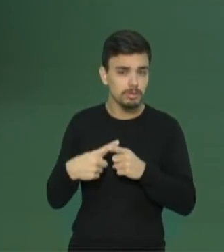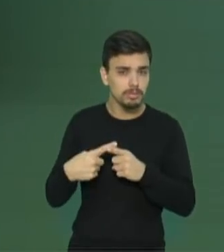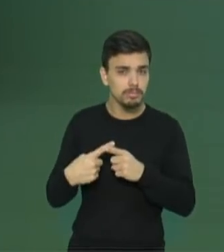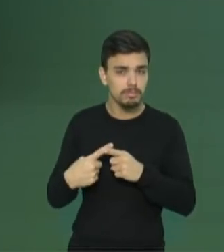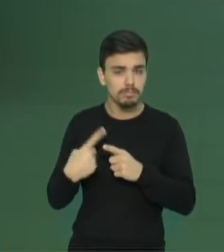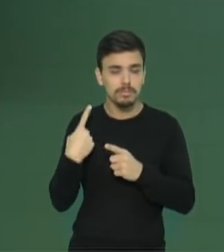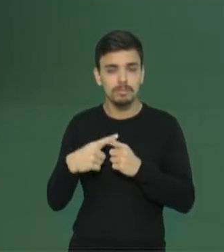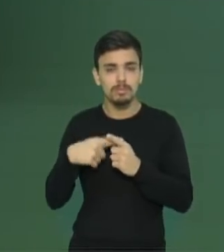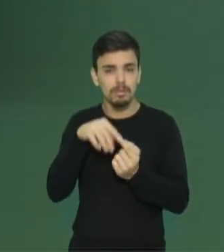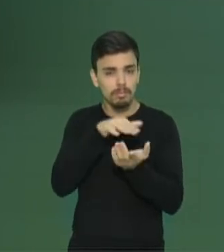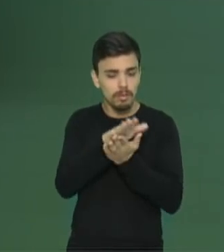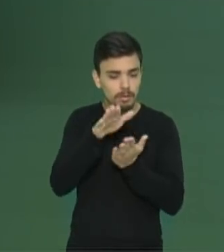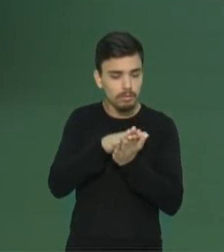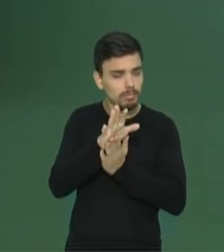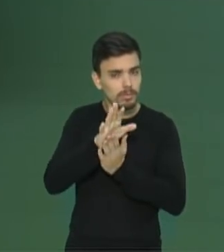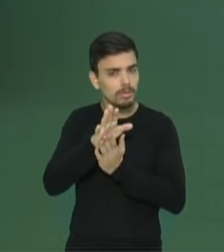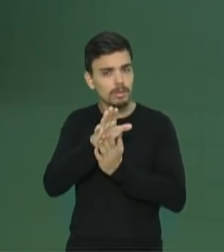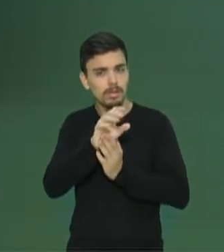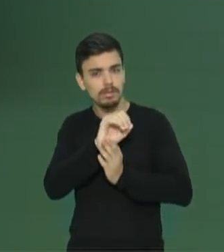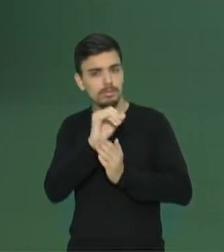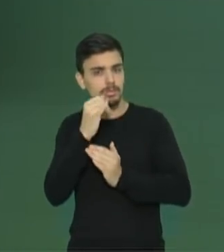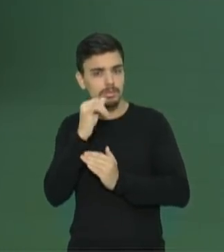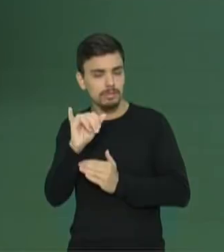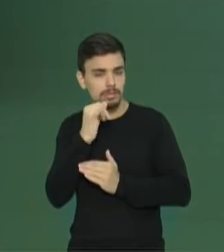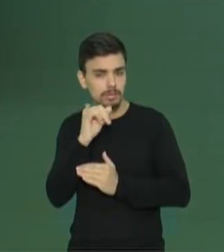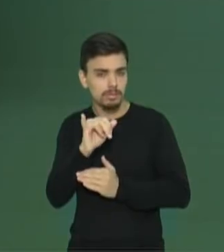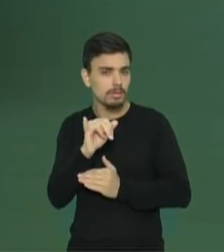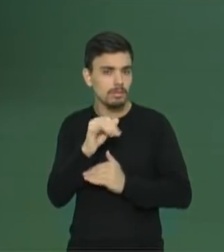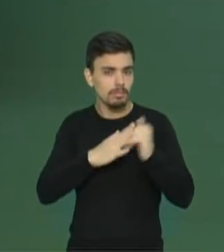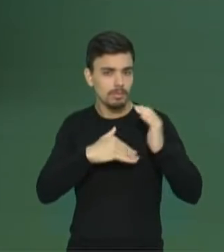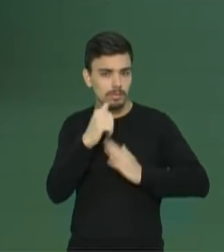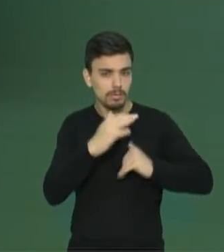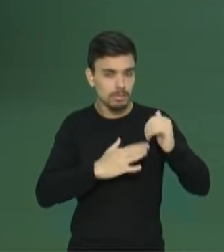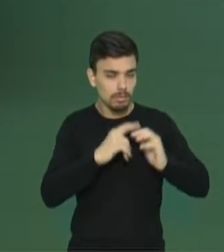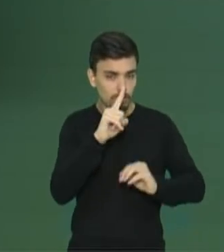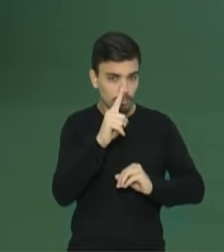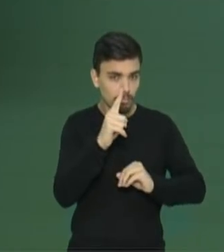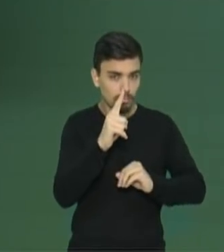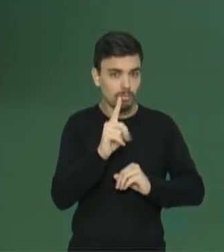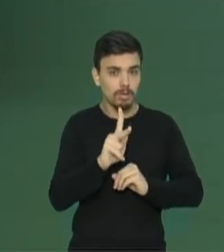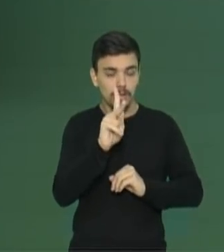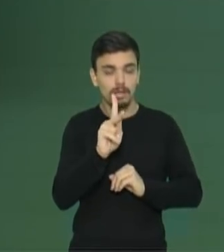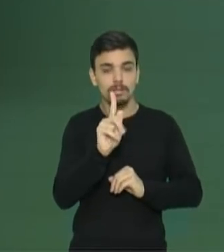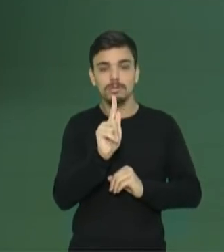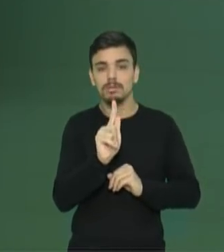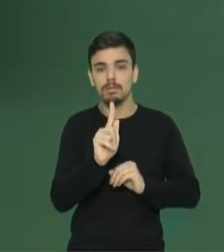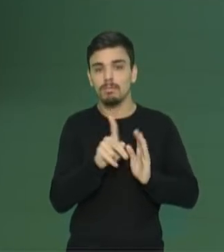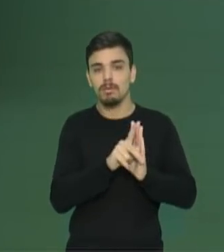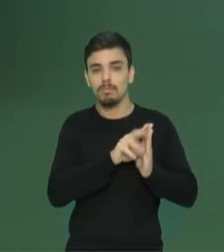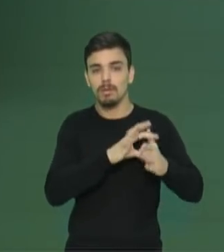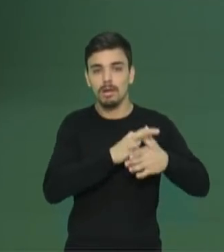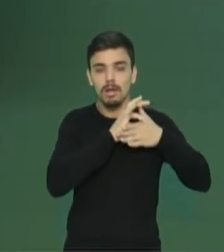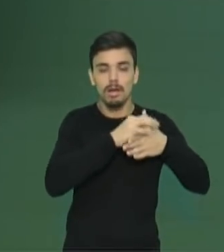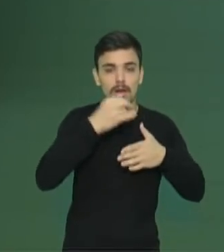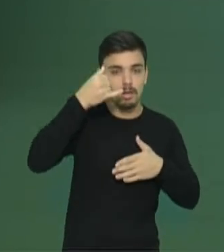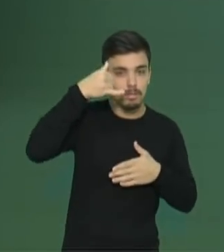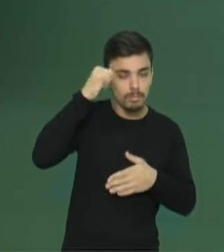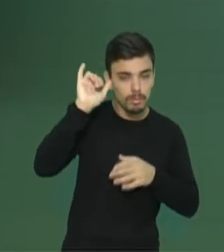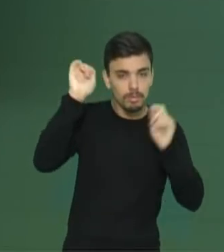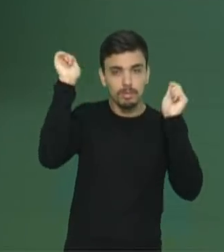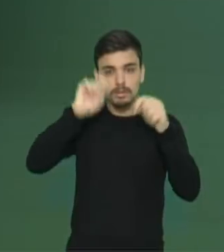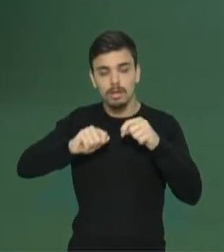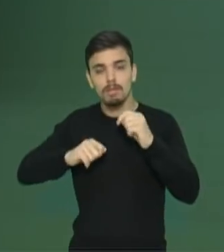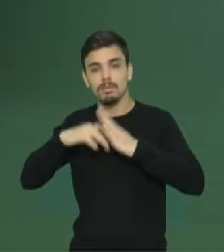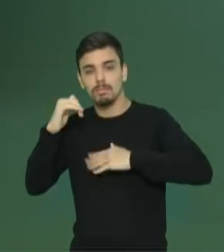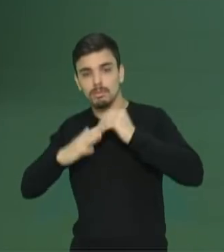mesmo gasto de energia para se produzir 1 quilo de carne bovina, é possível produzir